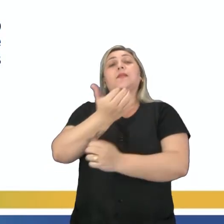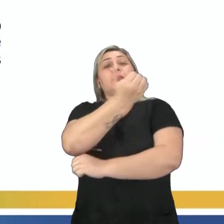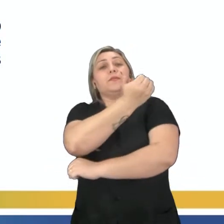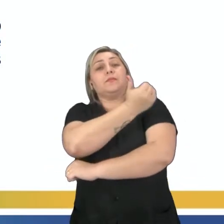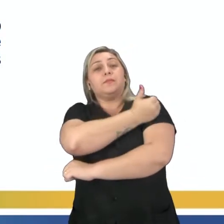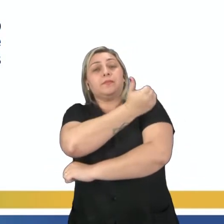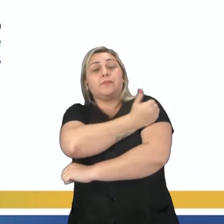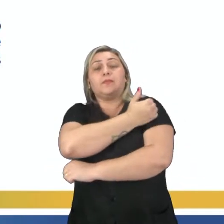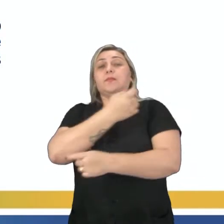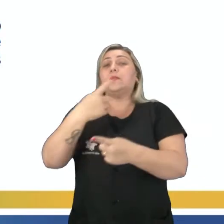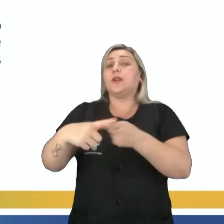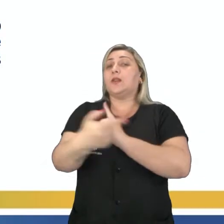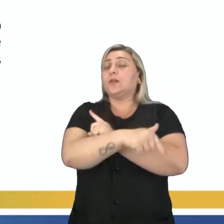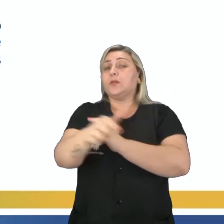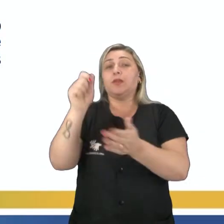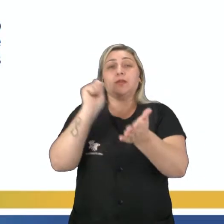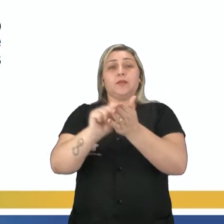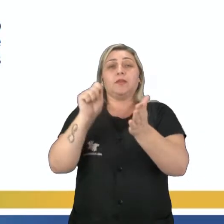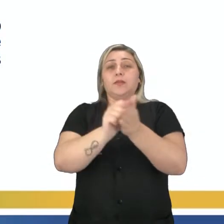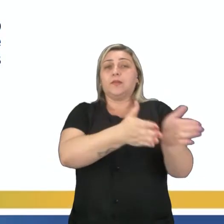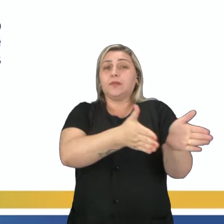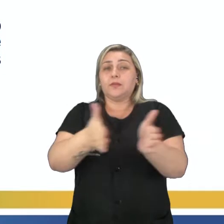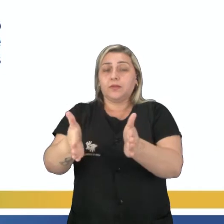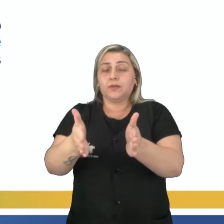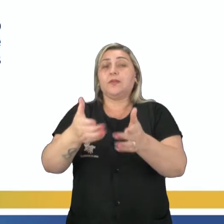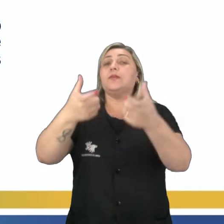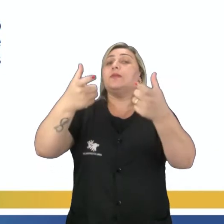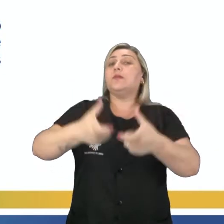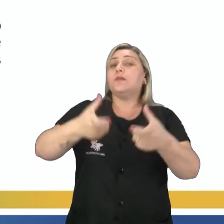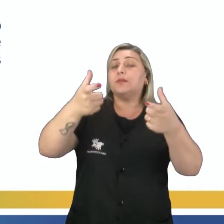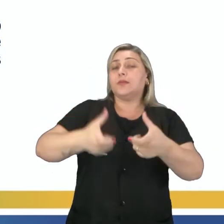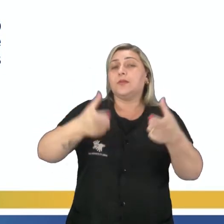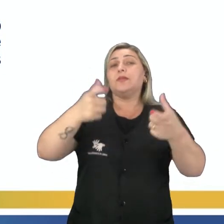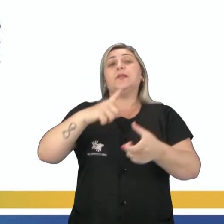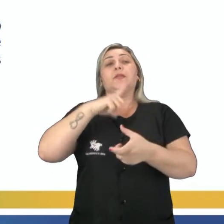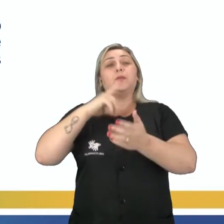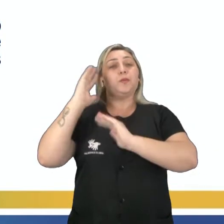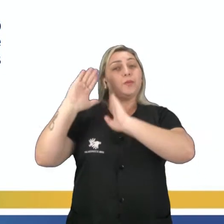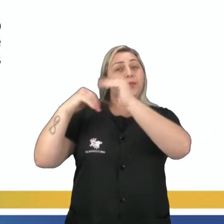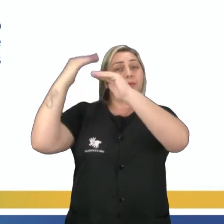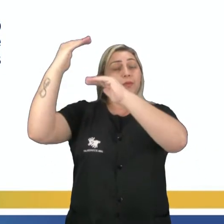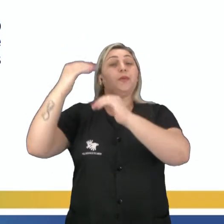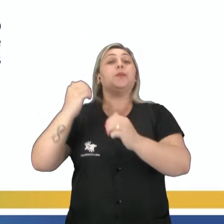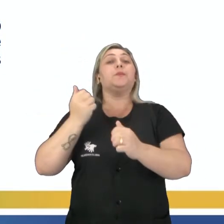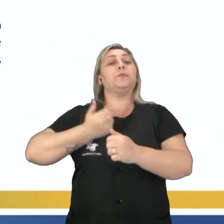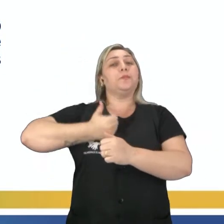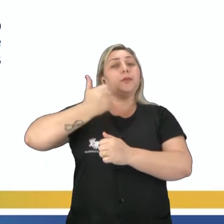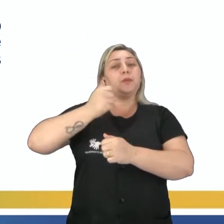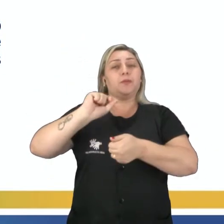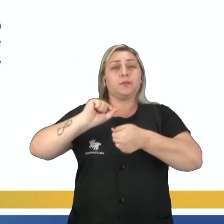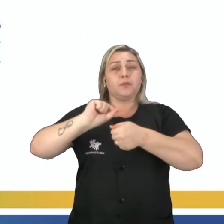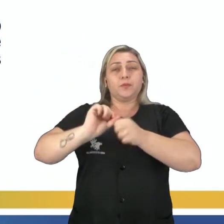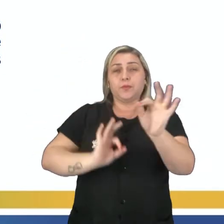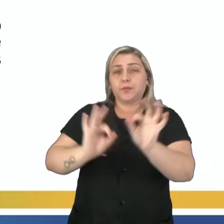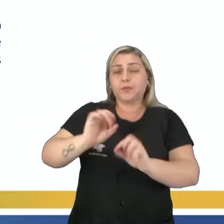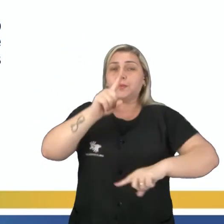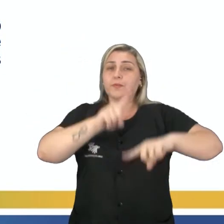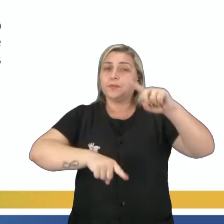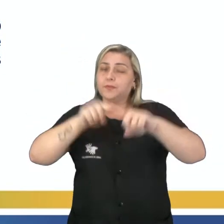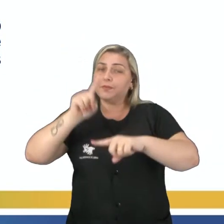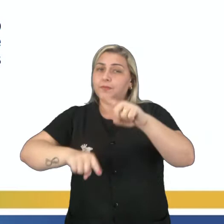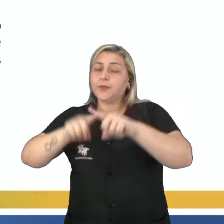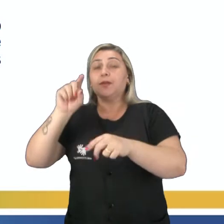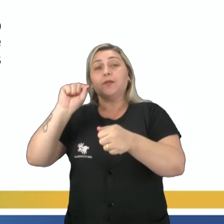que pré-história? Porque não existia escrito naquele período, onde houve o avanço das primeiras ferramentas, que